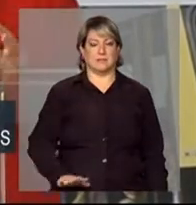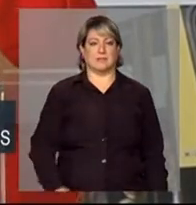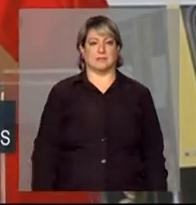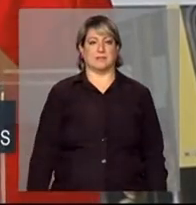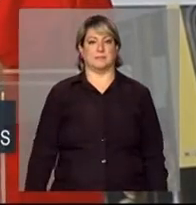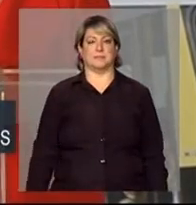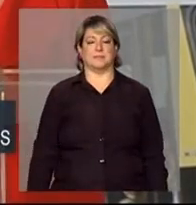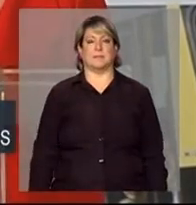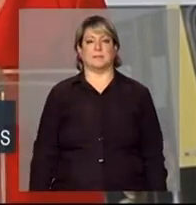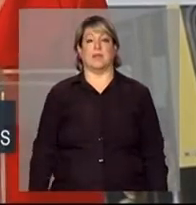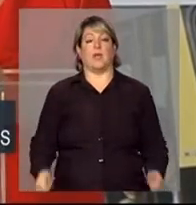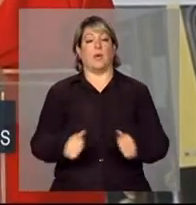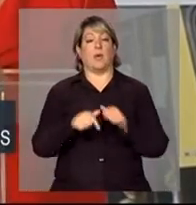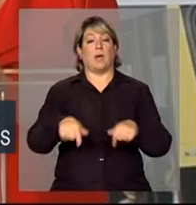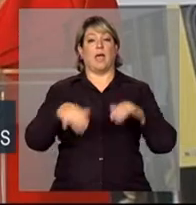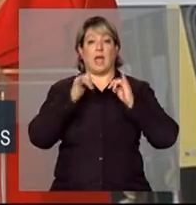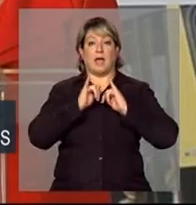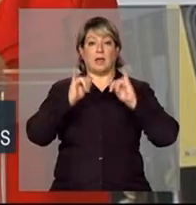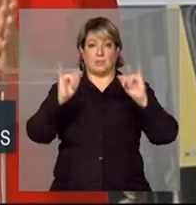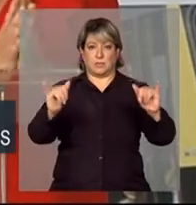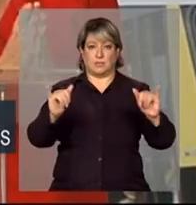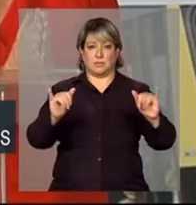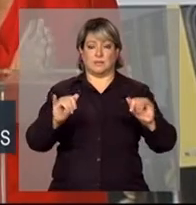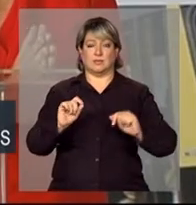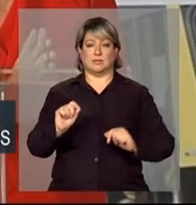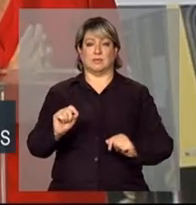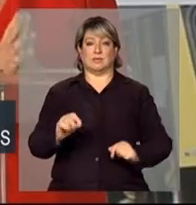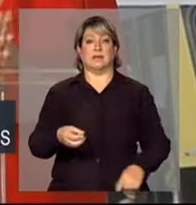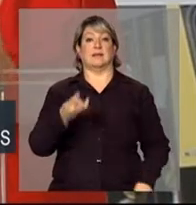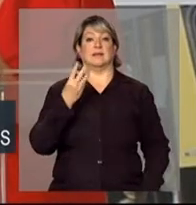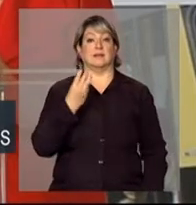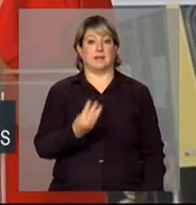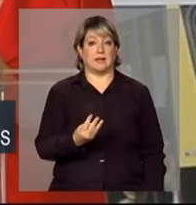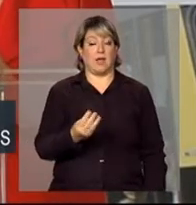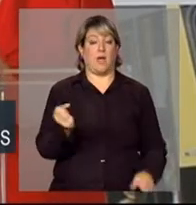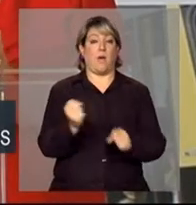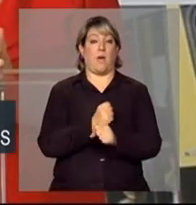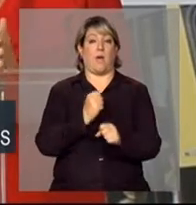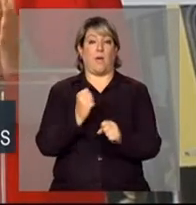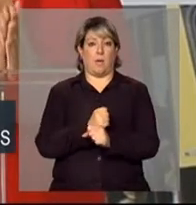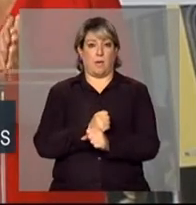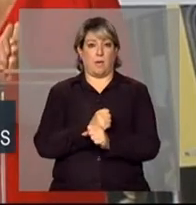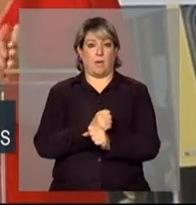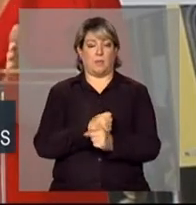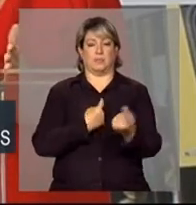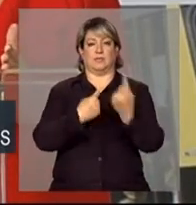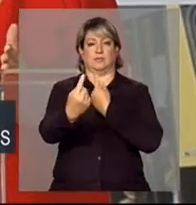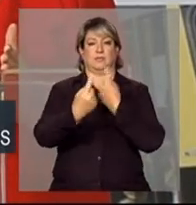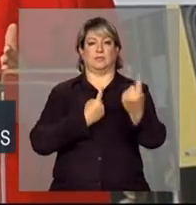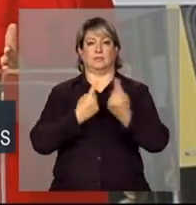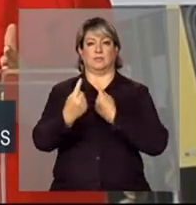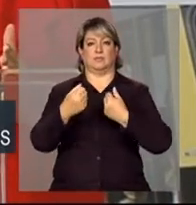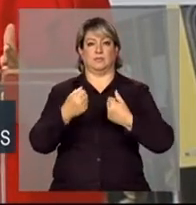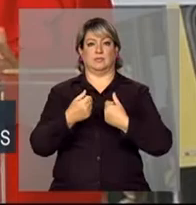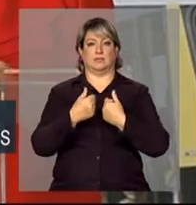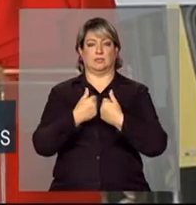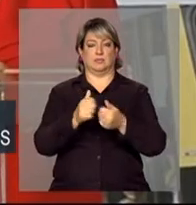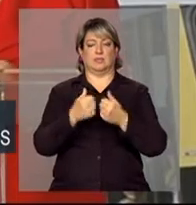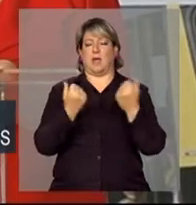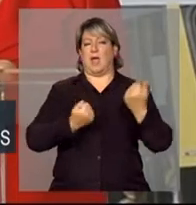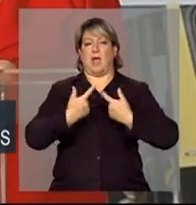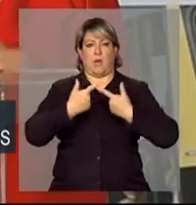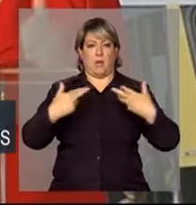Com o anúncio de 3 obras rodoviárias importantes aqui no